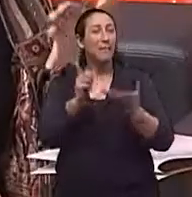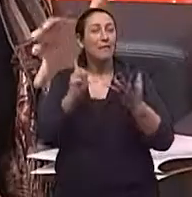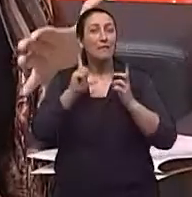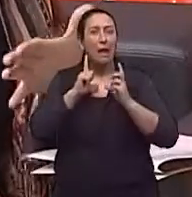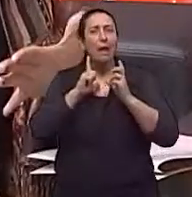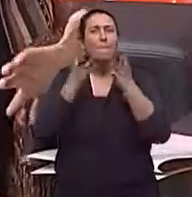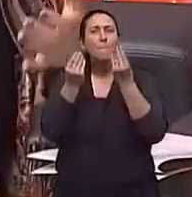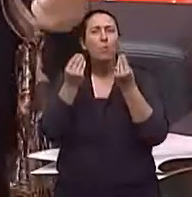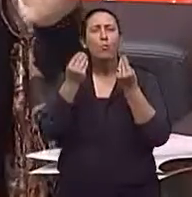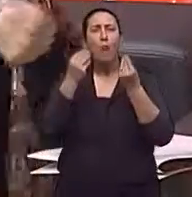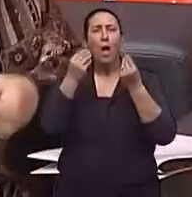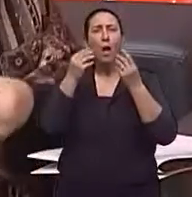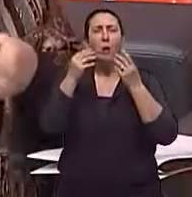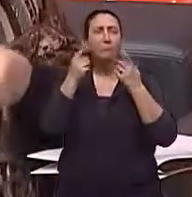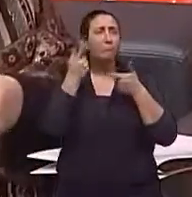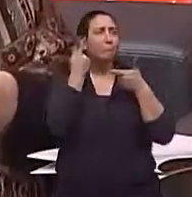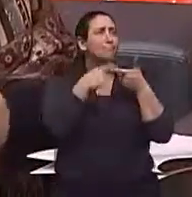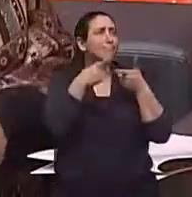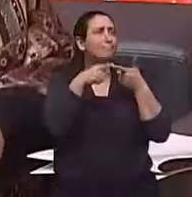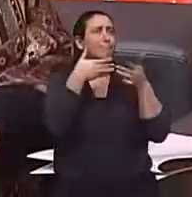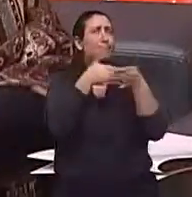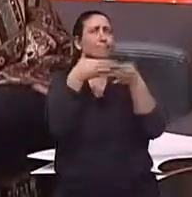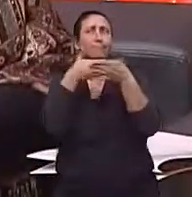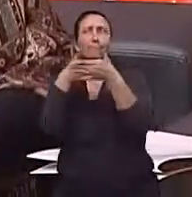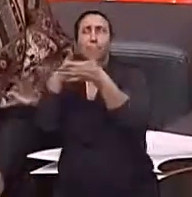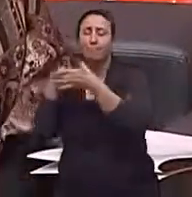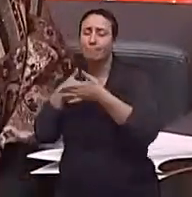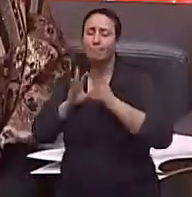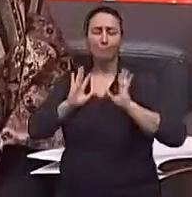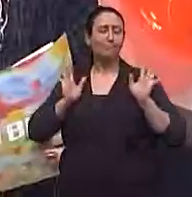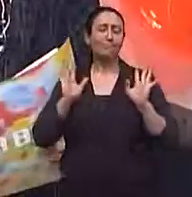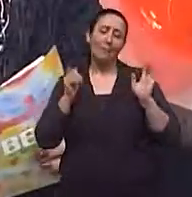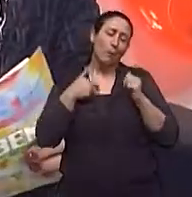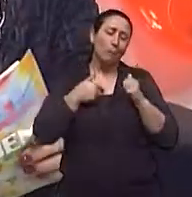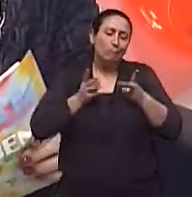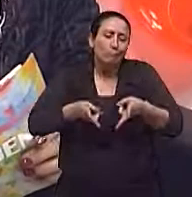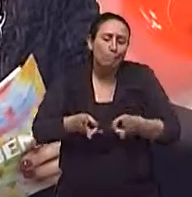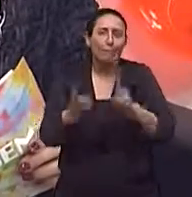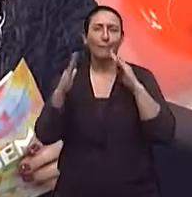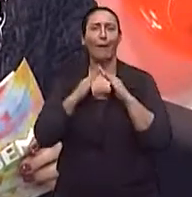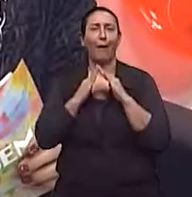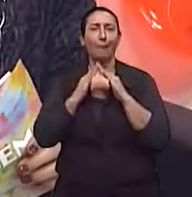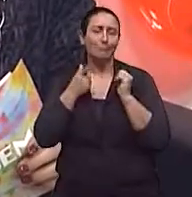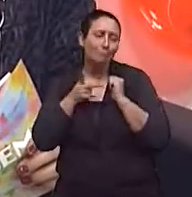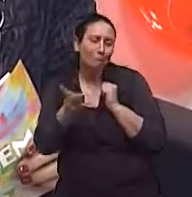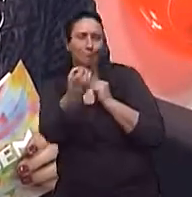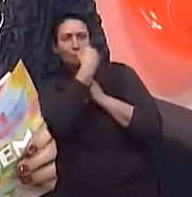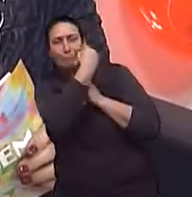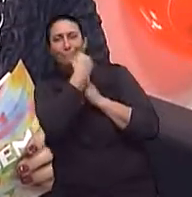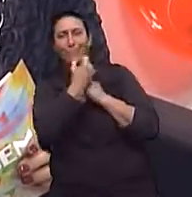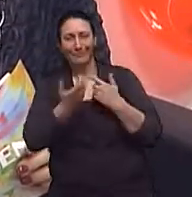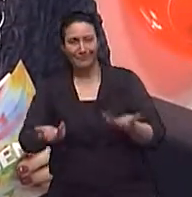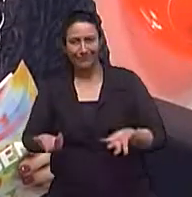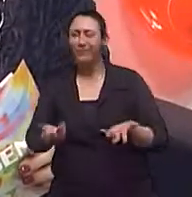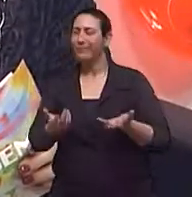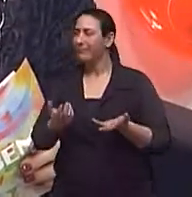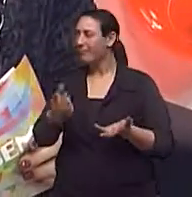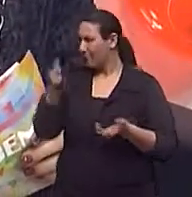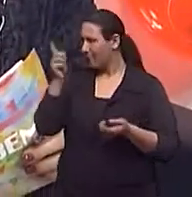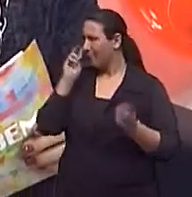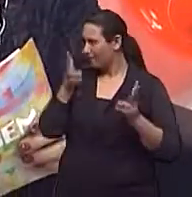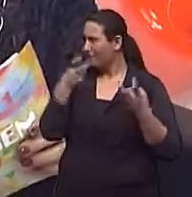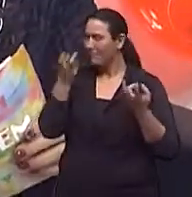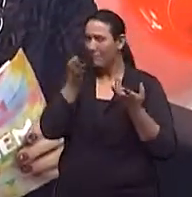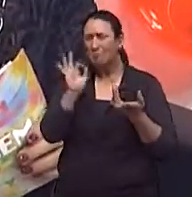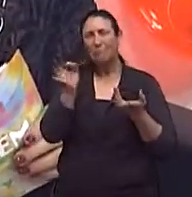arma todo um aparato que as mantém-se em uma situação de violência lá já ia então chegamos e você estão se dando conta disso né Você